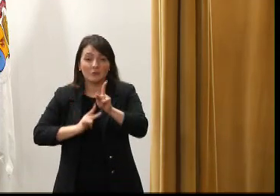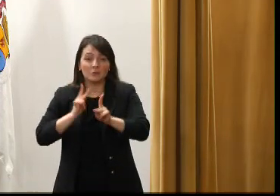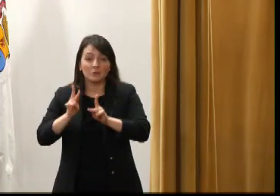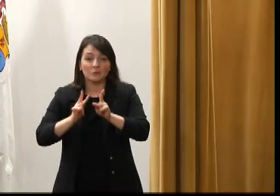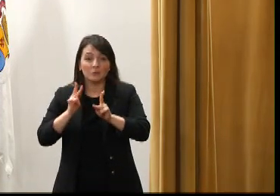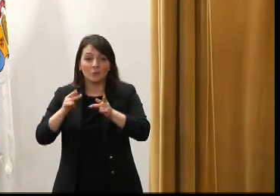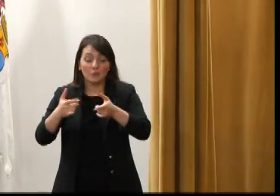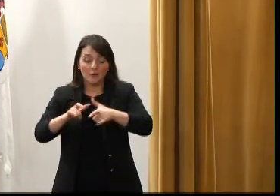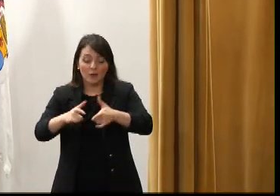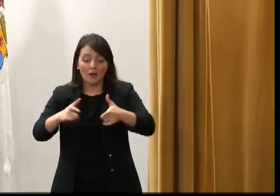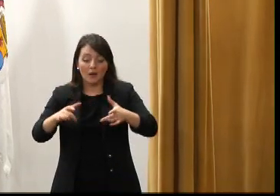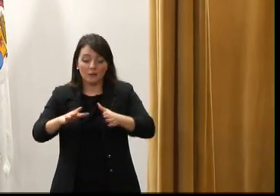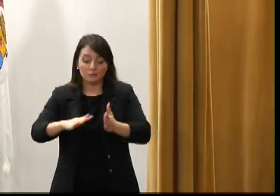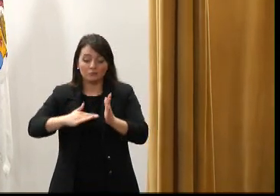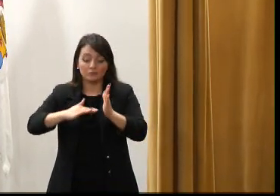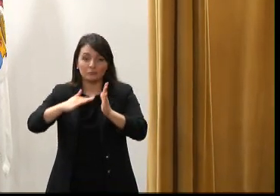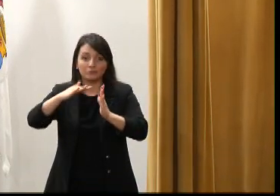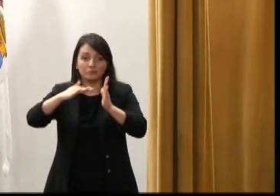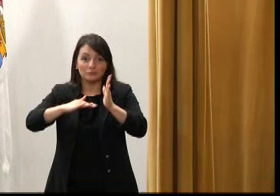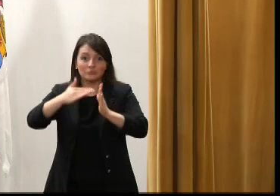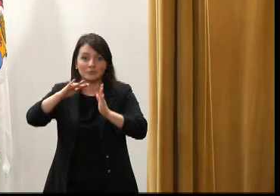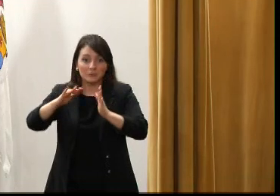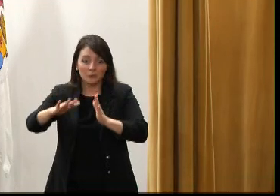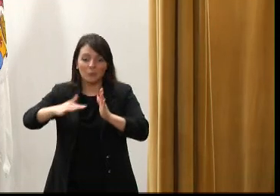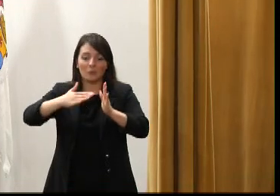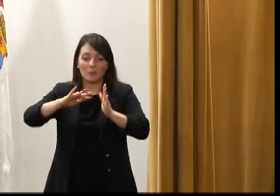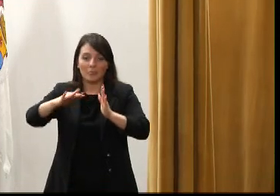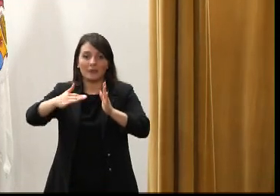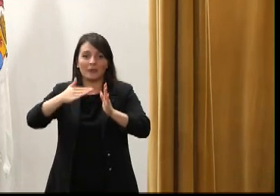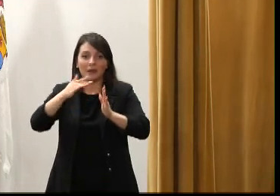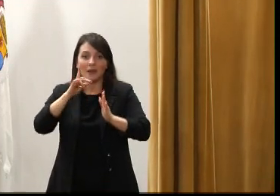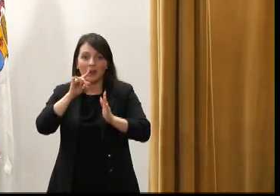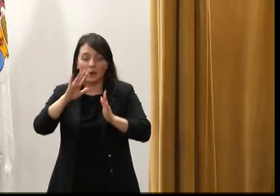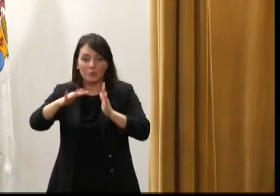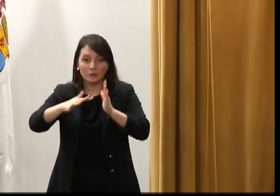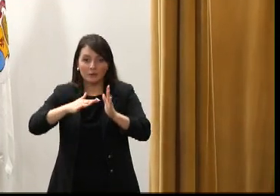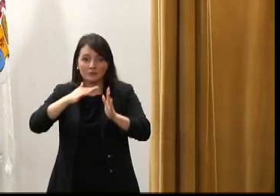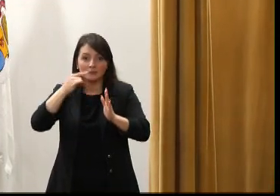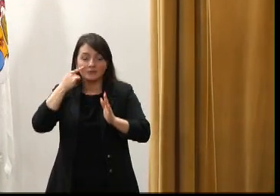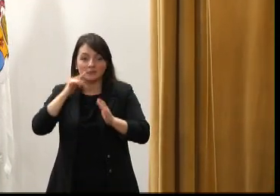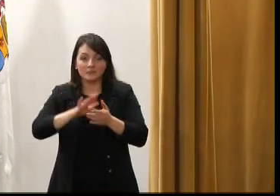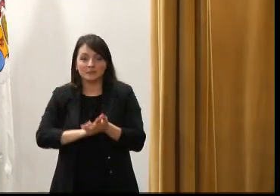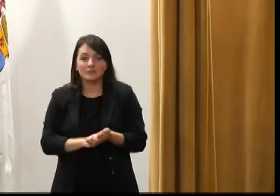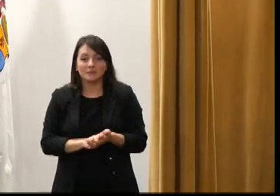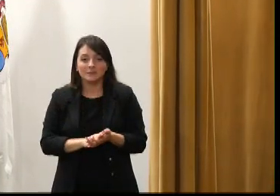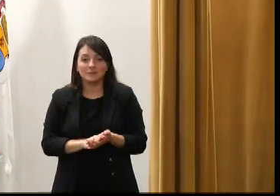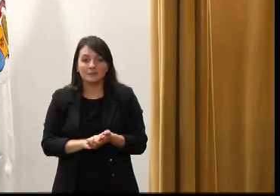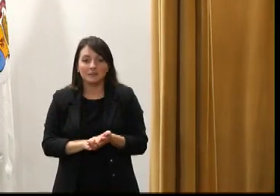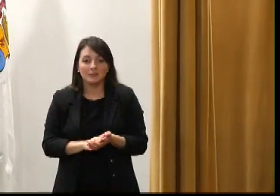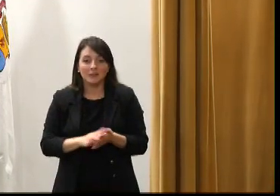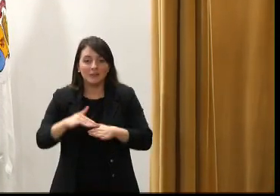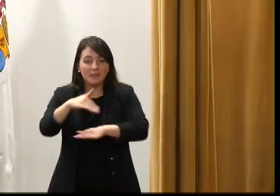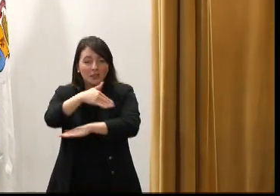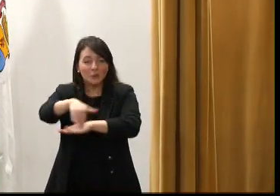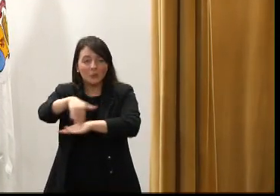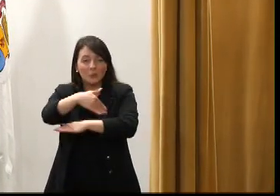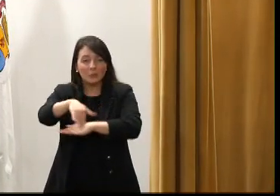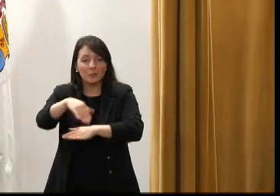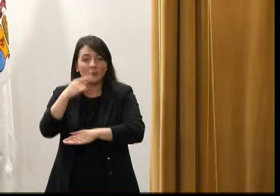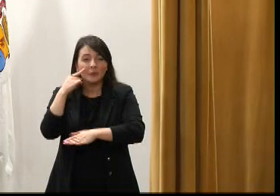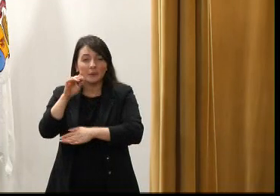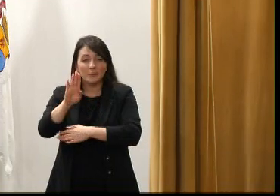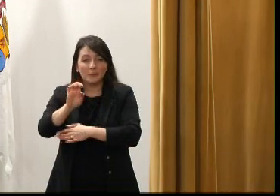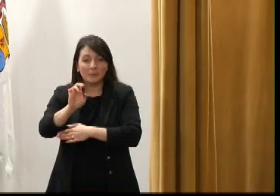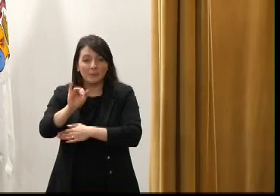do lago sobe, e dá uma maré ali, então enche ali a Avenida Beira-Rio ali, de água com ondas,